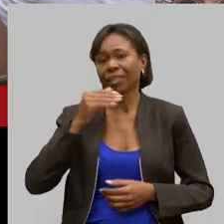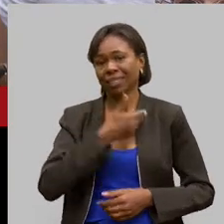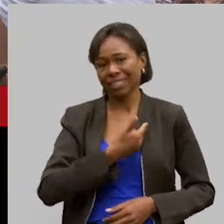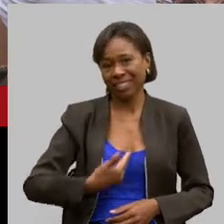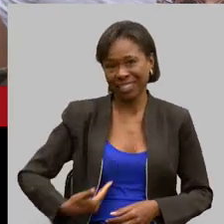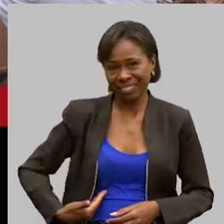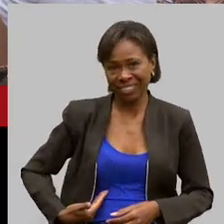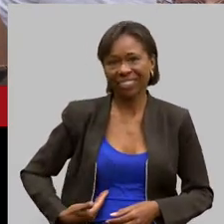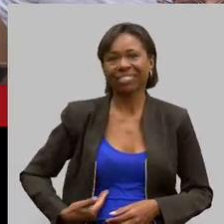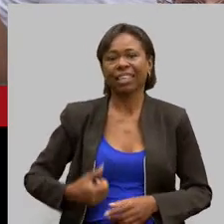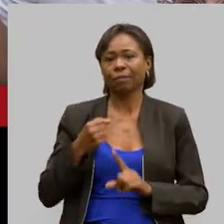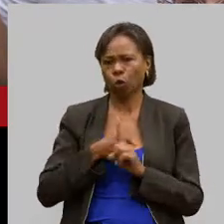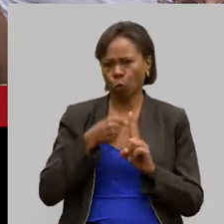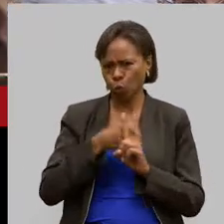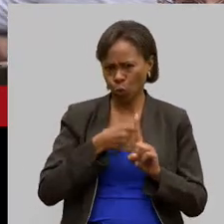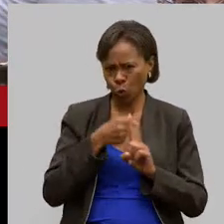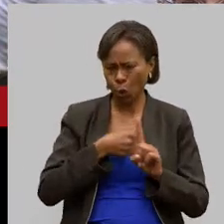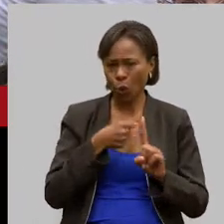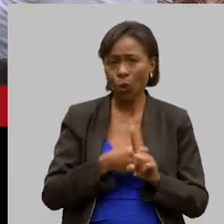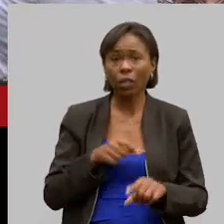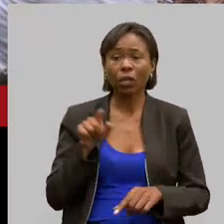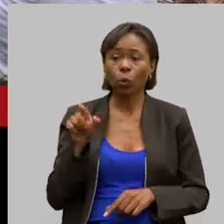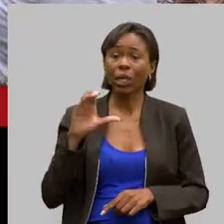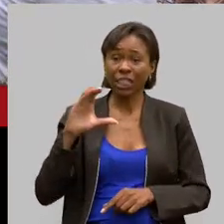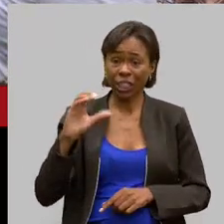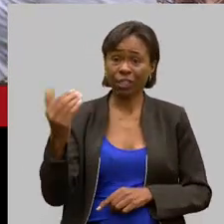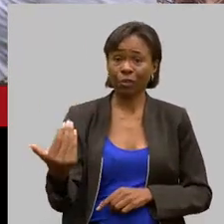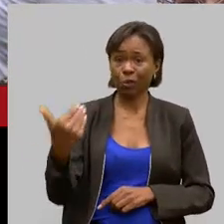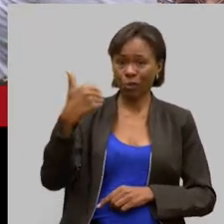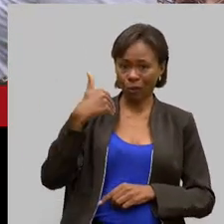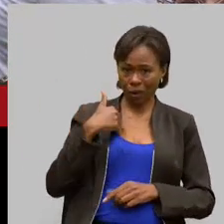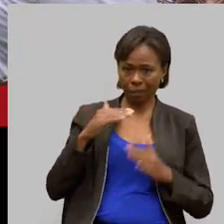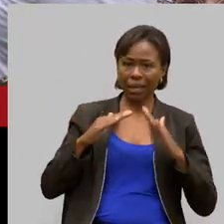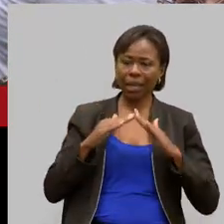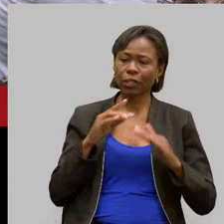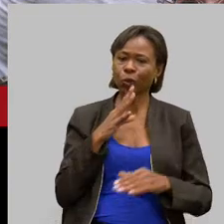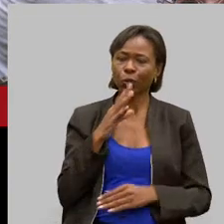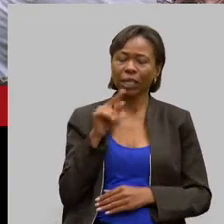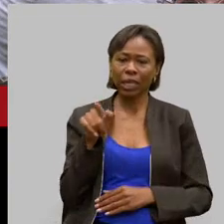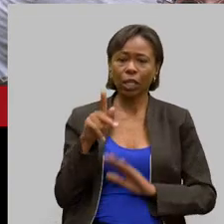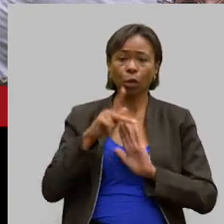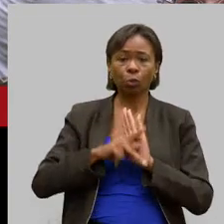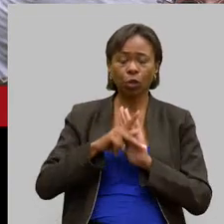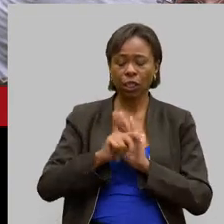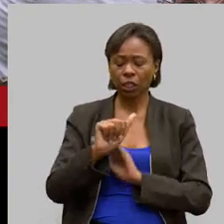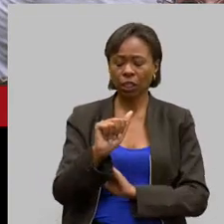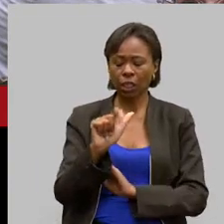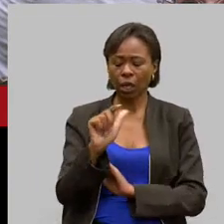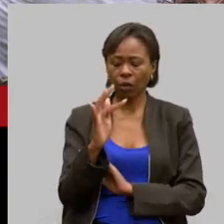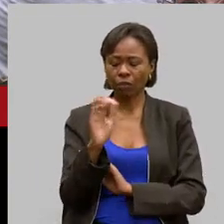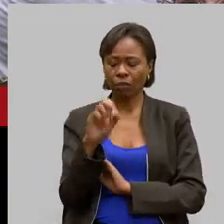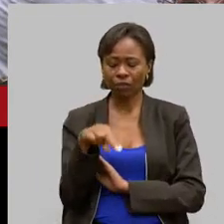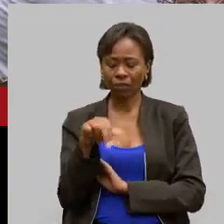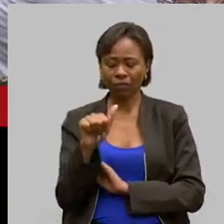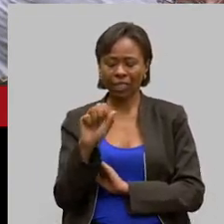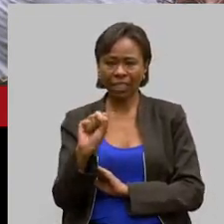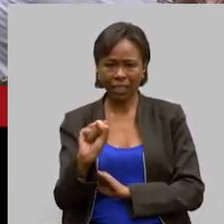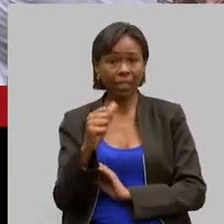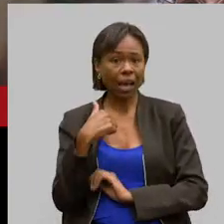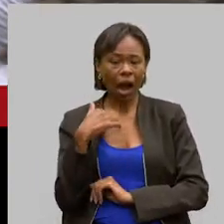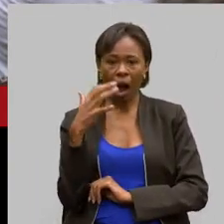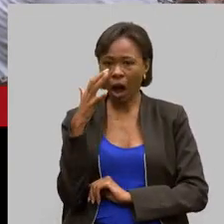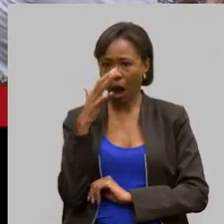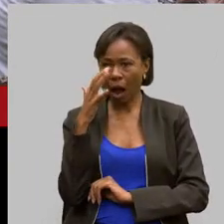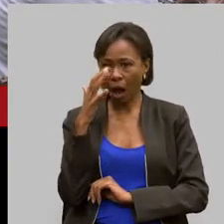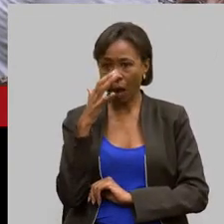causa Cristiano teve ele em casa eu conheci ele por meio do projeto de Alfenas me encantei porque que eu